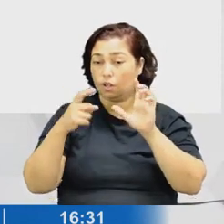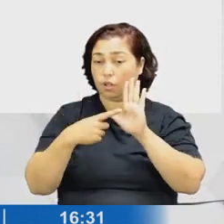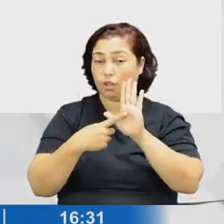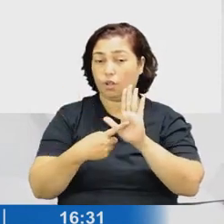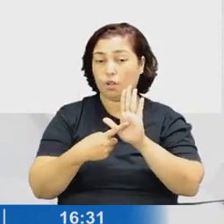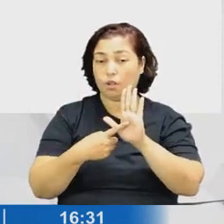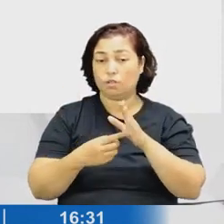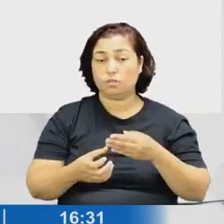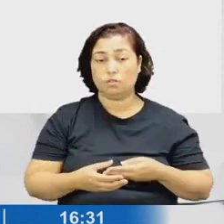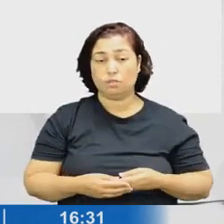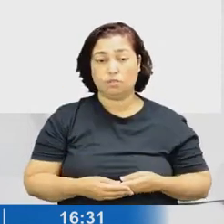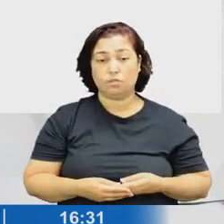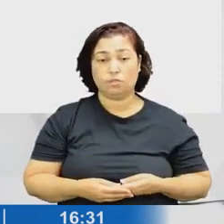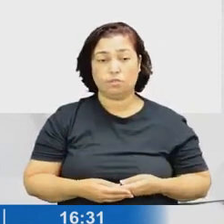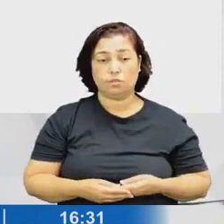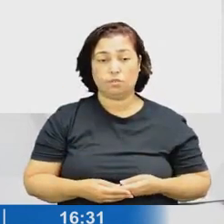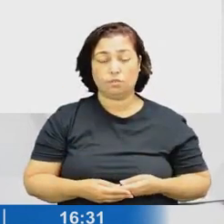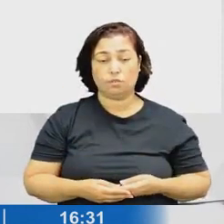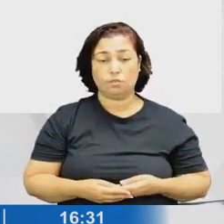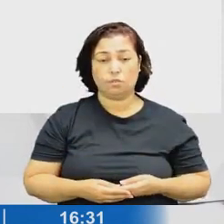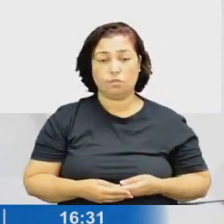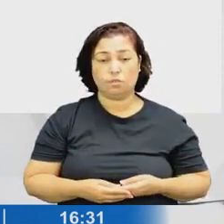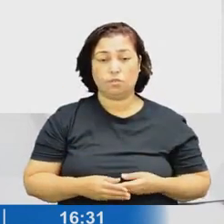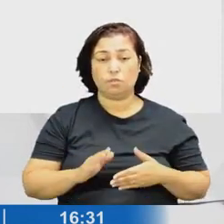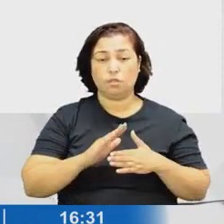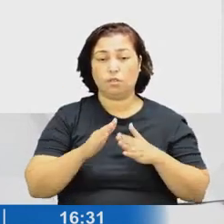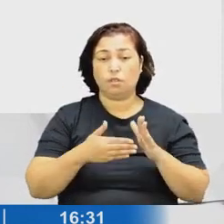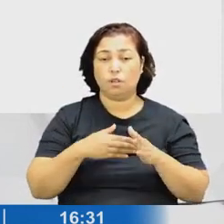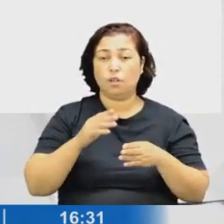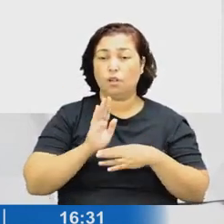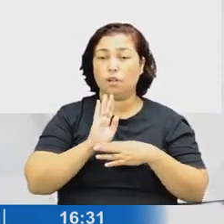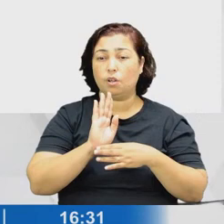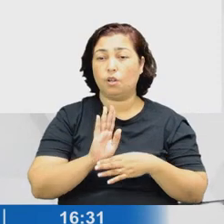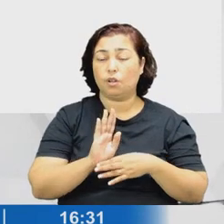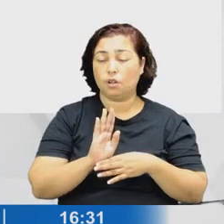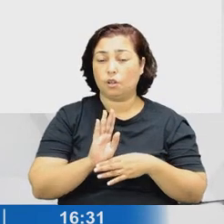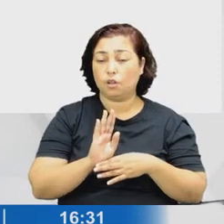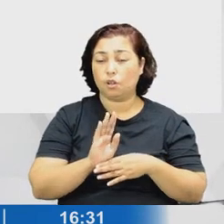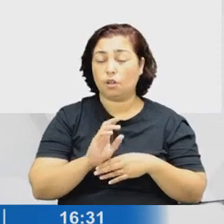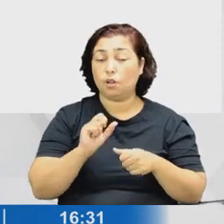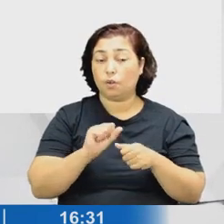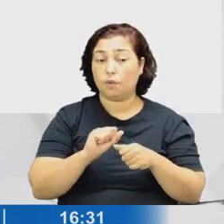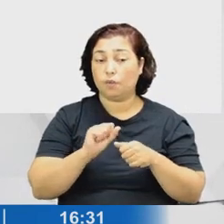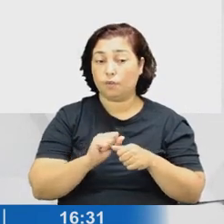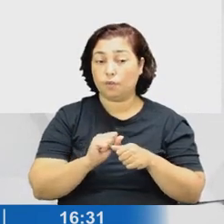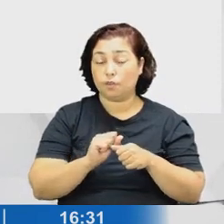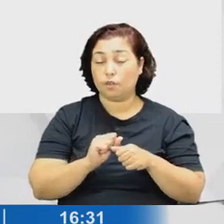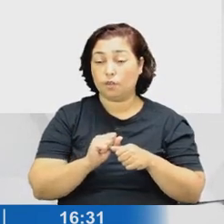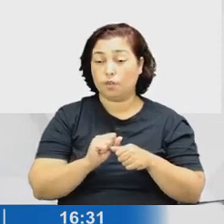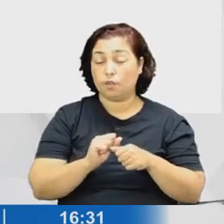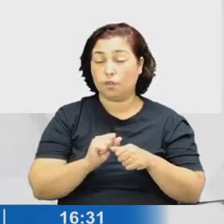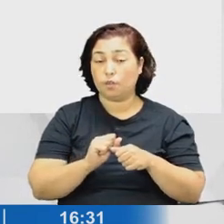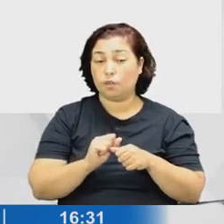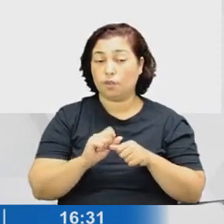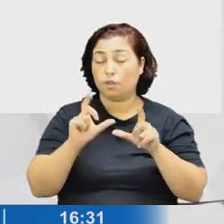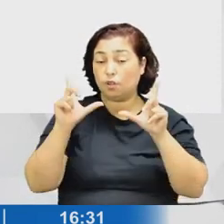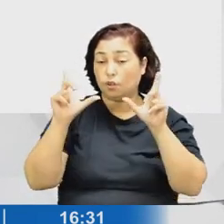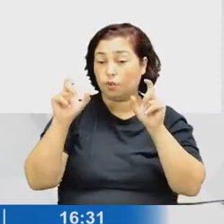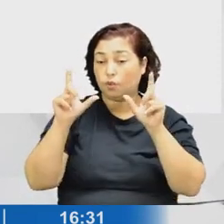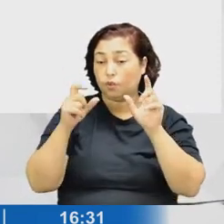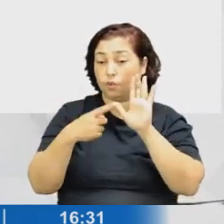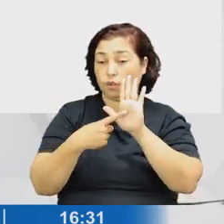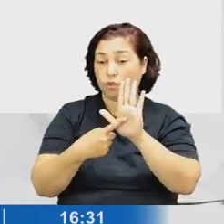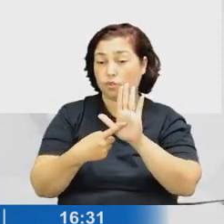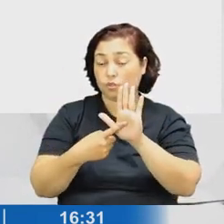arquétipo isso tudo vai ajudar na construção de fazer foto gente fazer imagem Depois eu mando é só falar comigo que eu mando para vocês